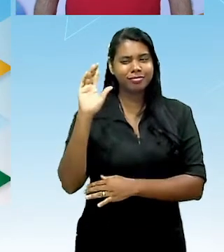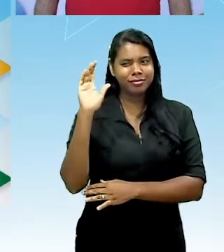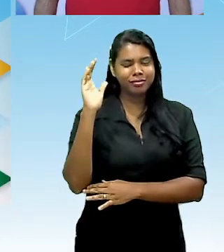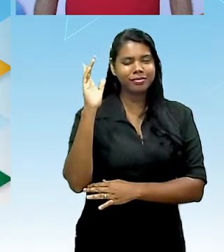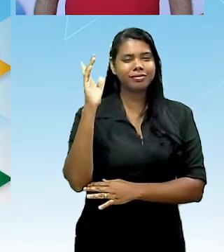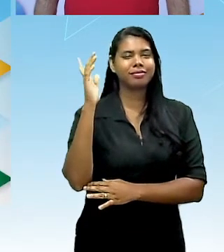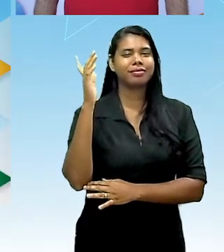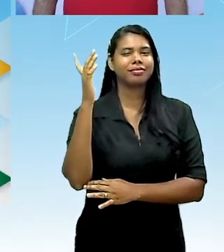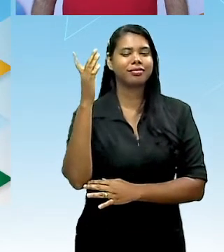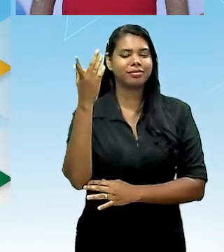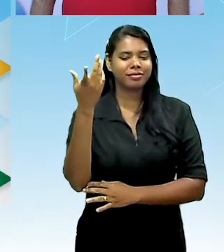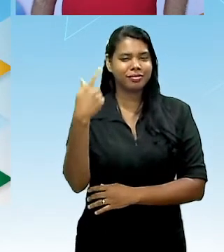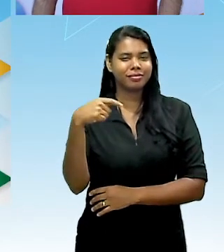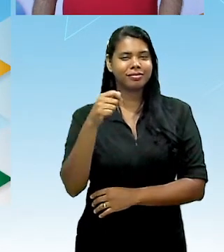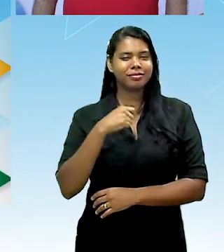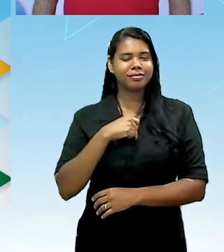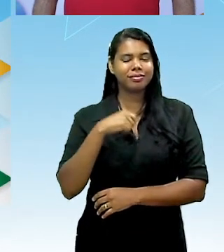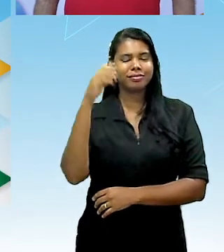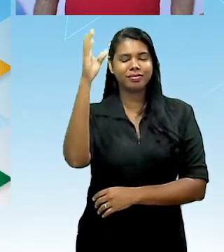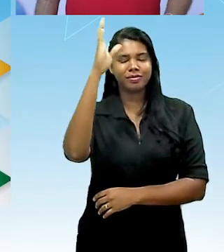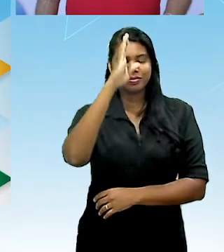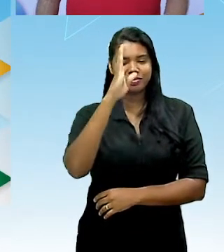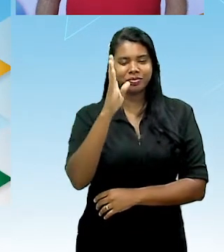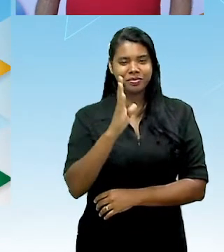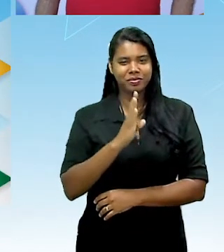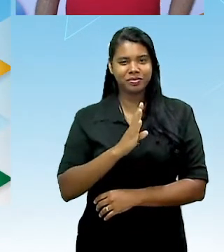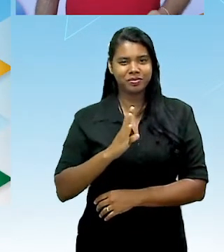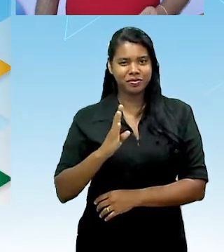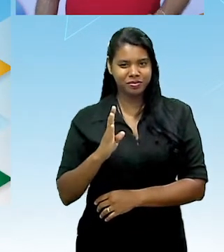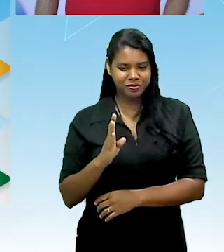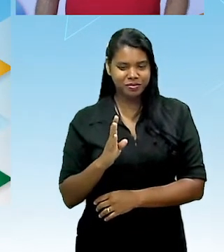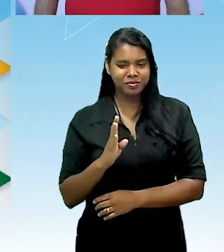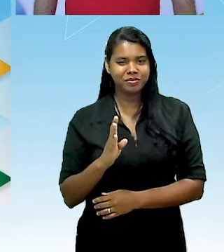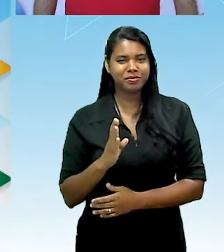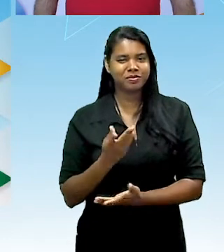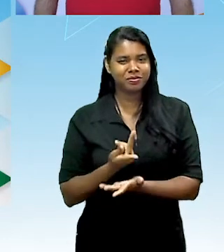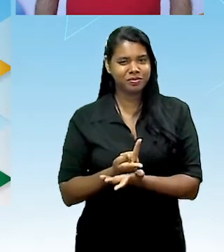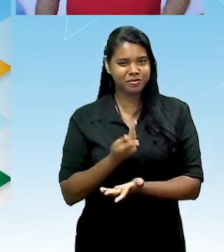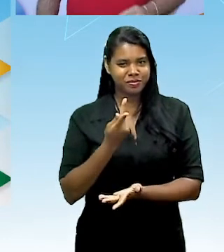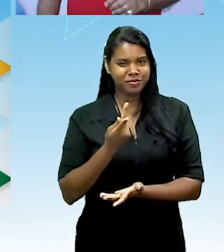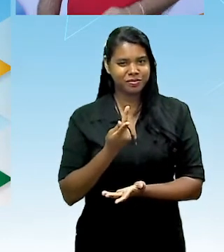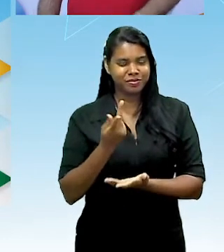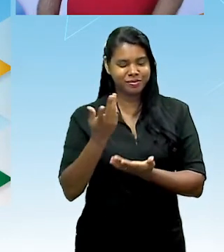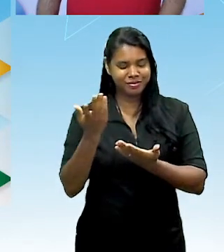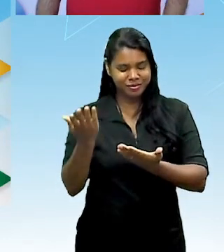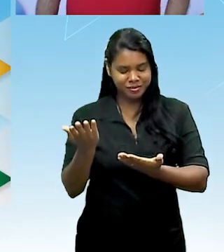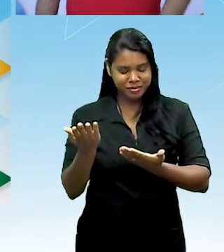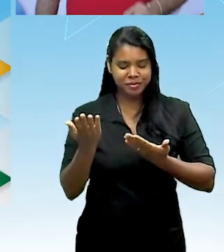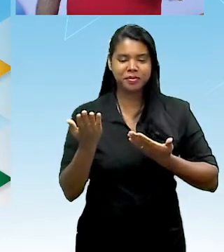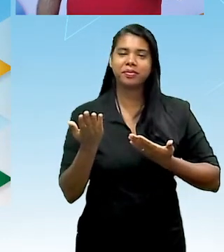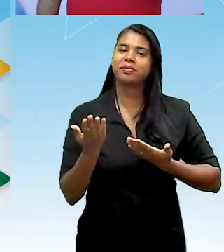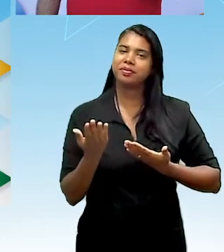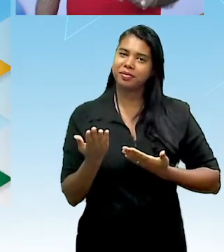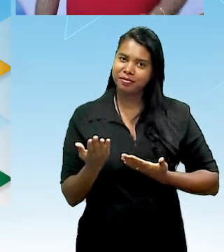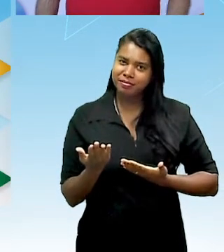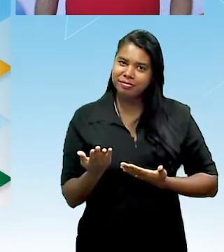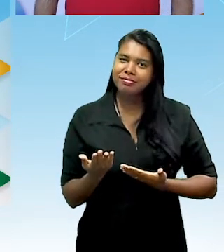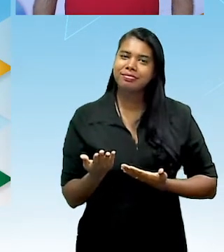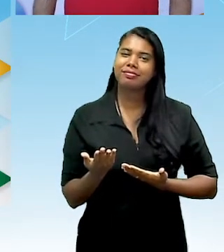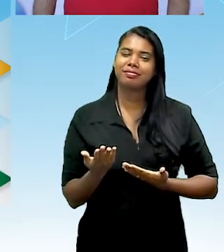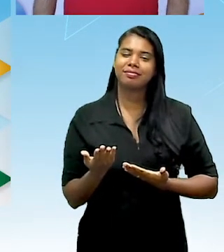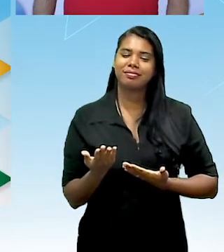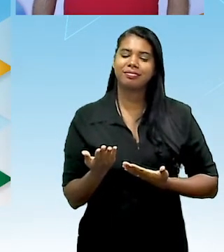naturais e antrópicos no Brasil e suas principais causas. Sejam todos bem-vindos e espero